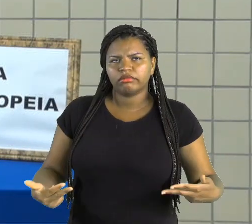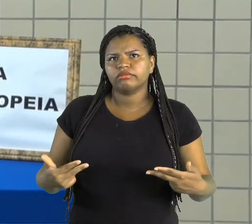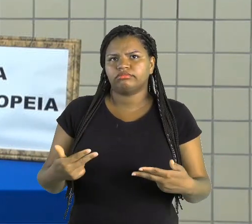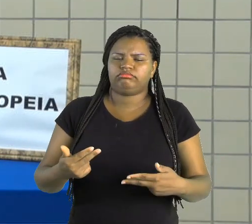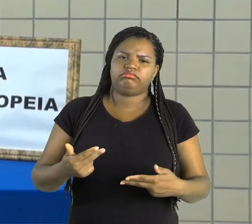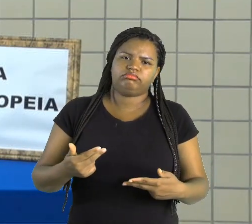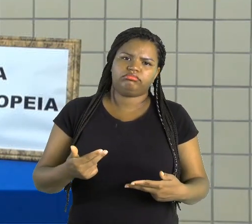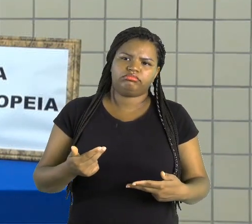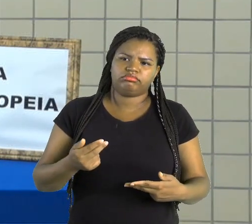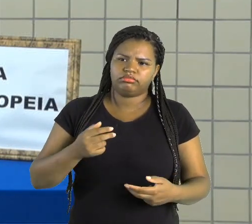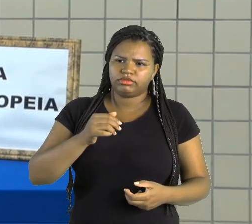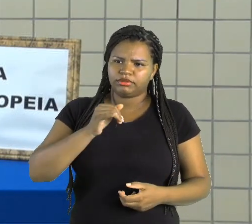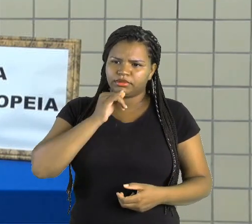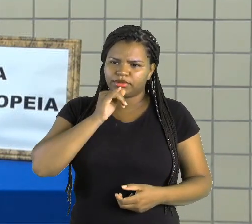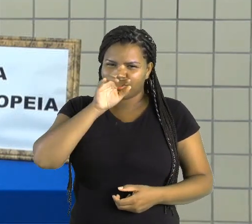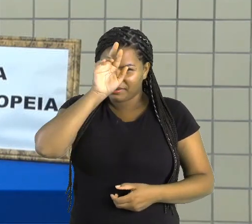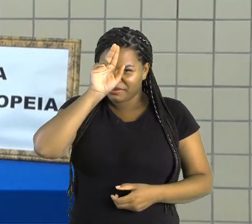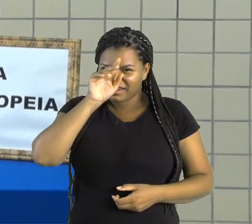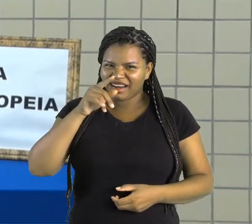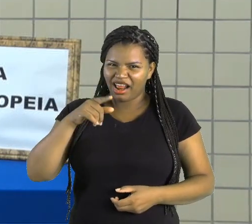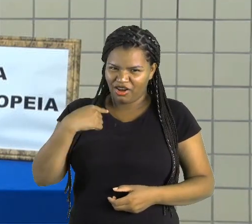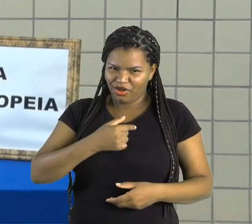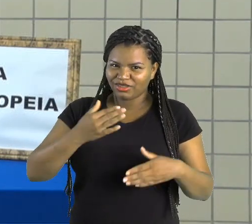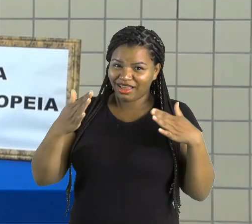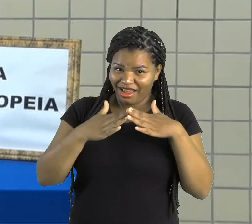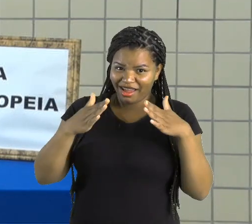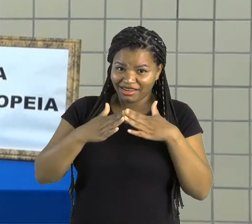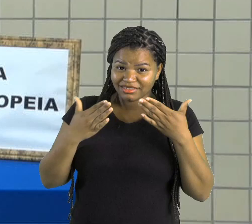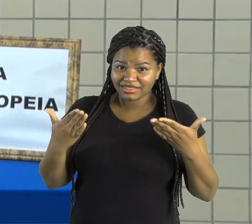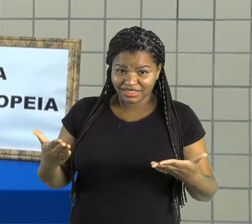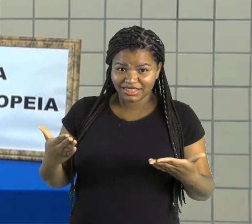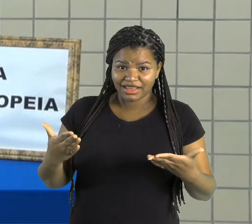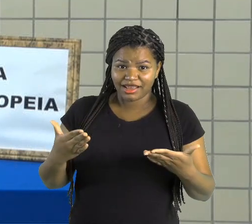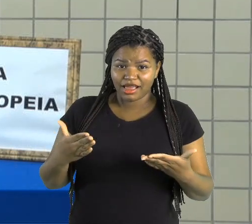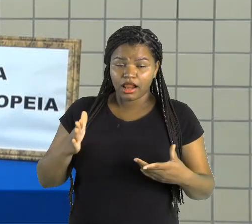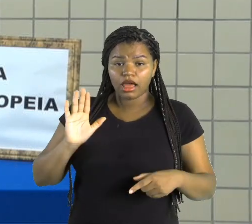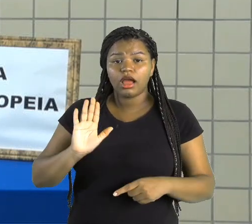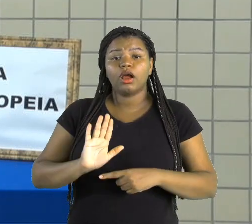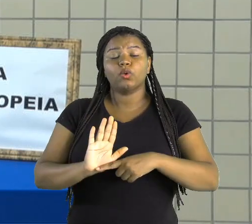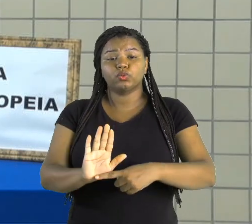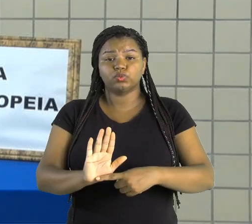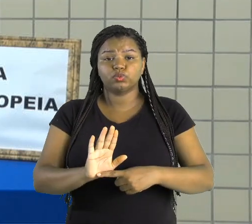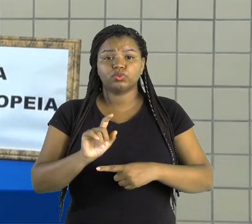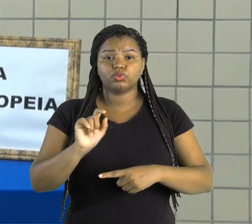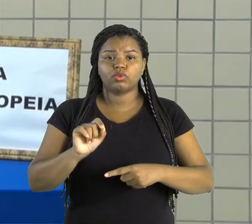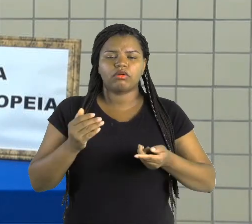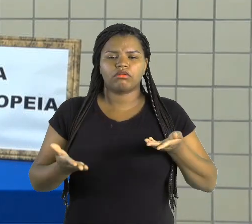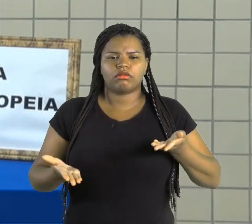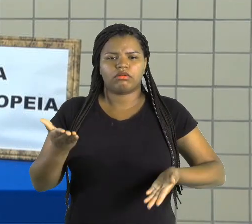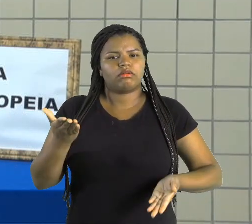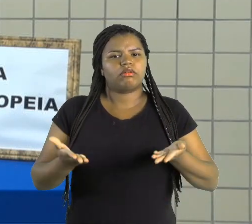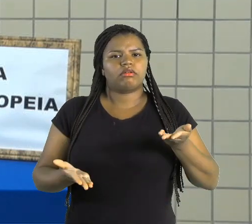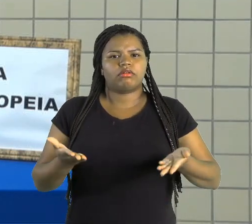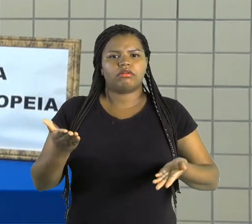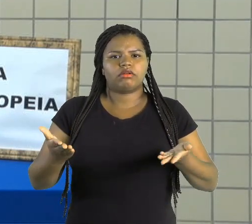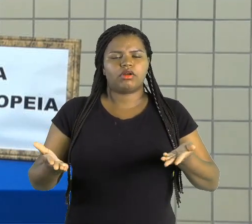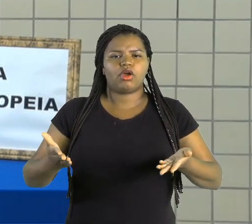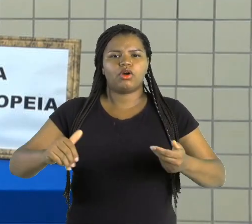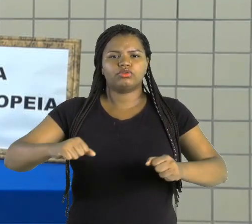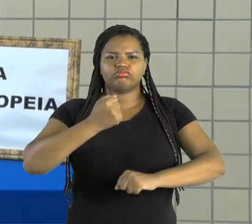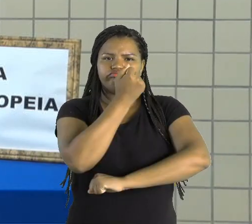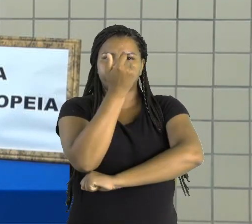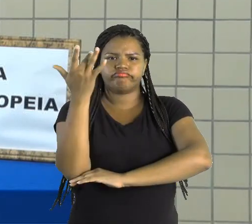exemplo, aquela baratinha que anda na nossa casa, então ela ajuda a equilibrar o nosso